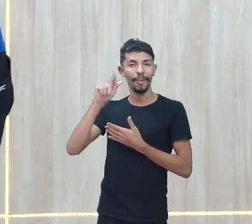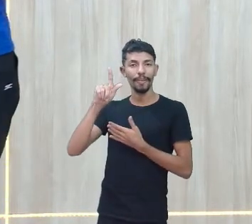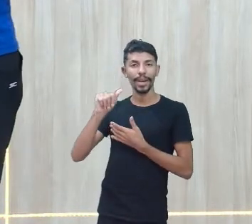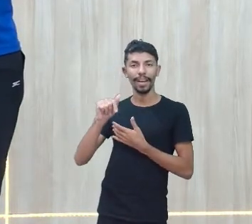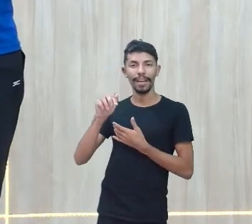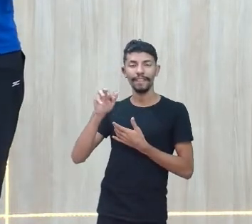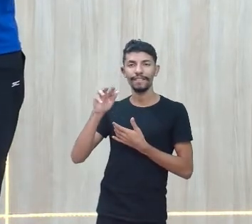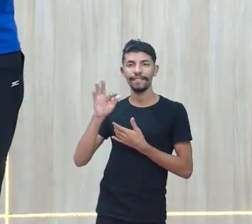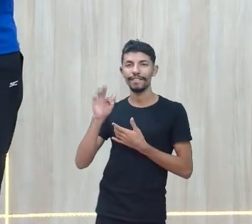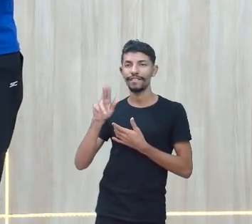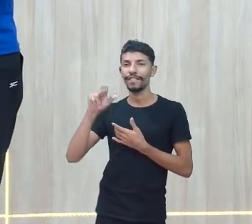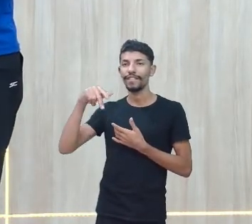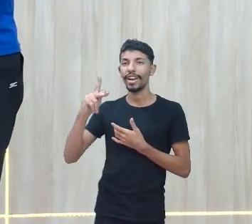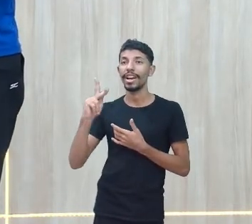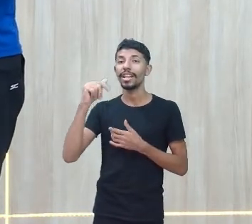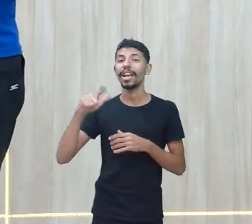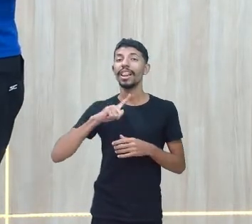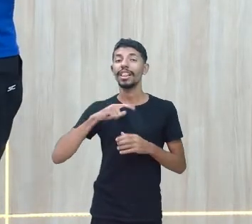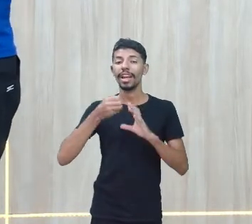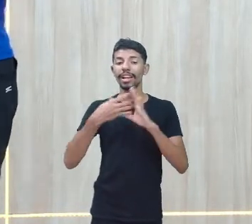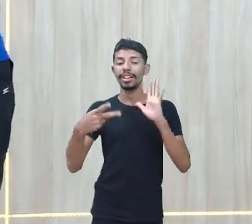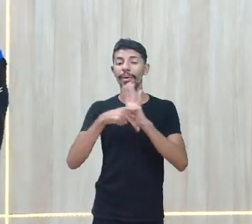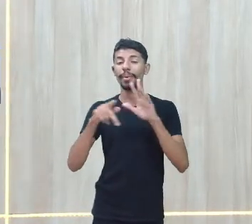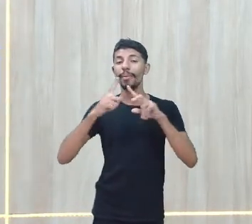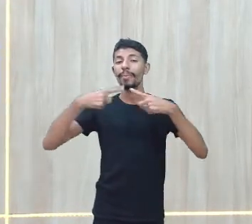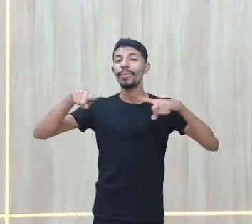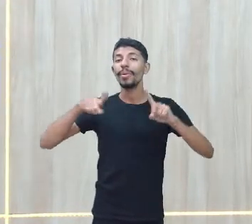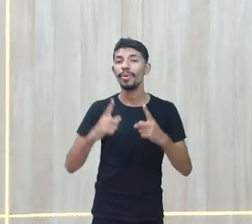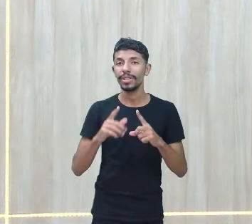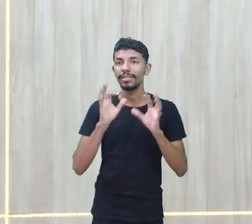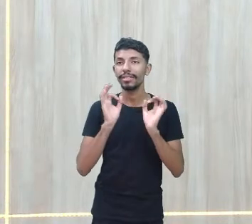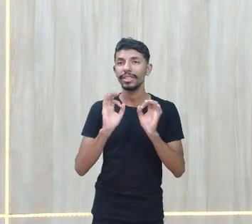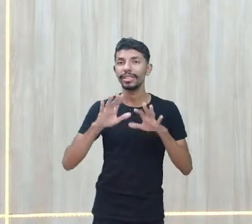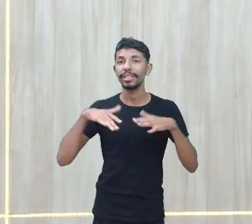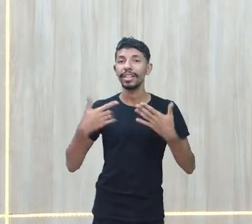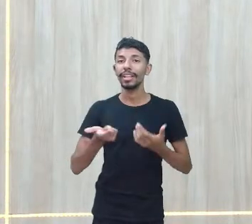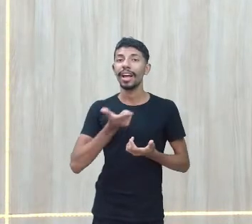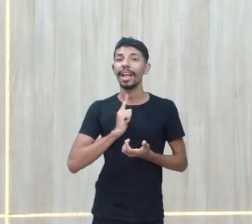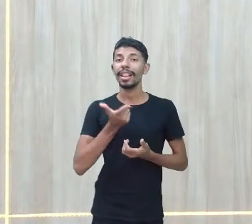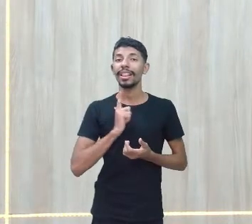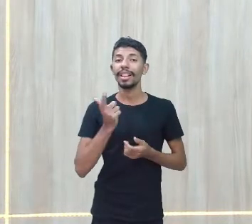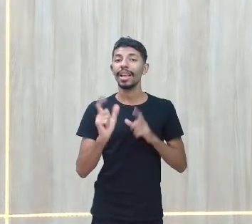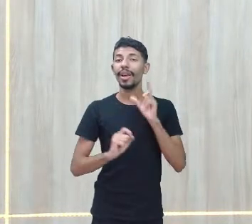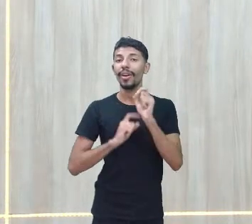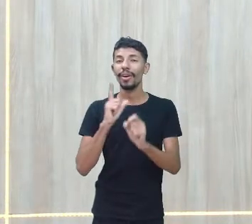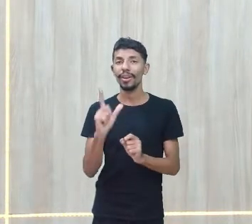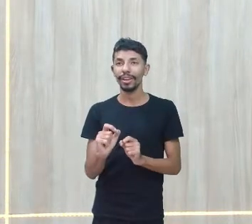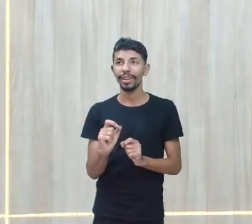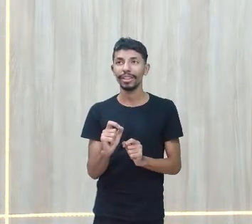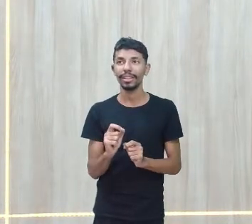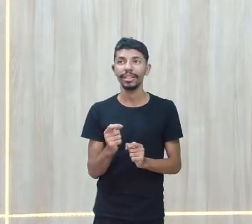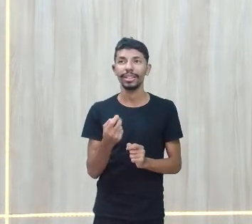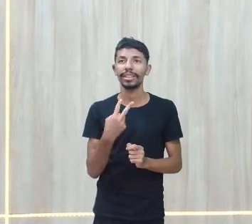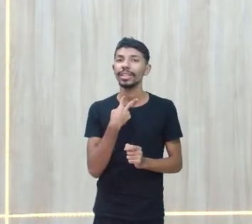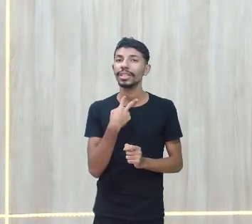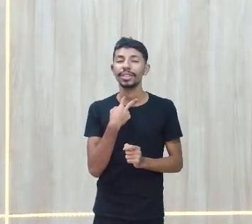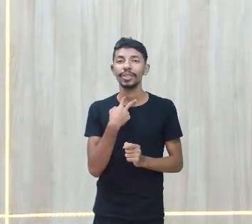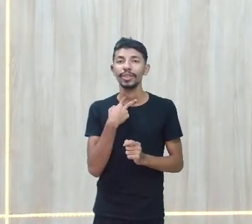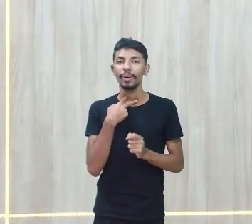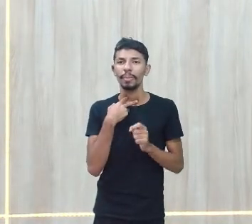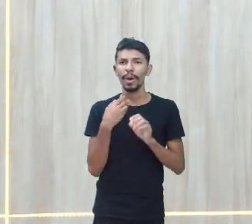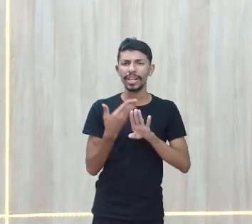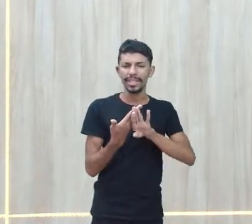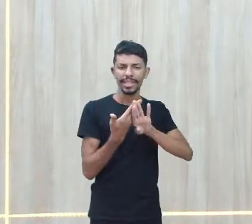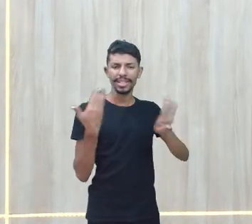ele é caracterizado pelas músicas, né? Pelas músicas. E aí a gente não pode desassociar o